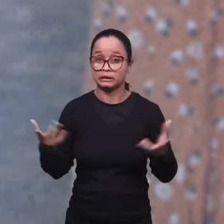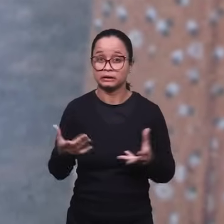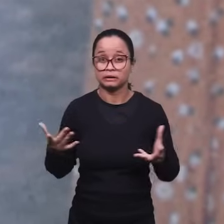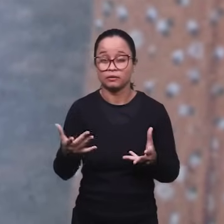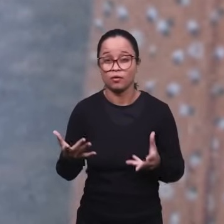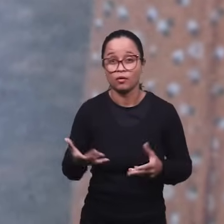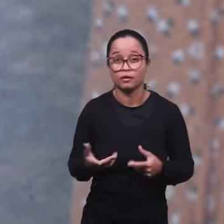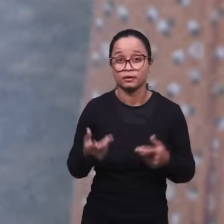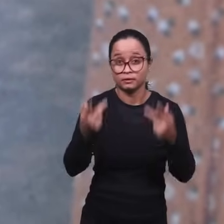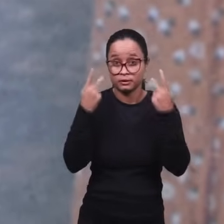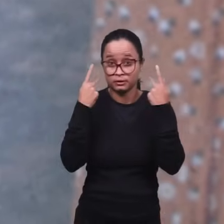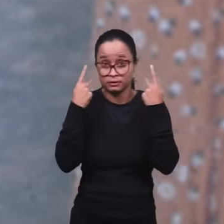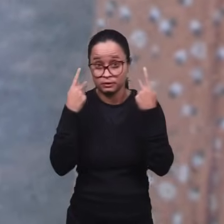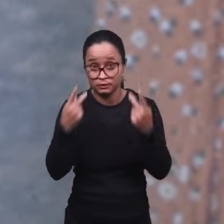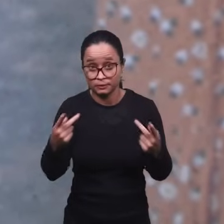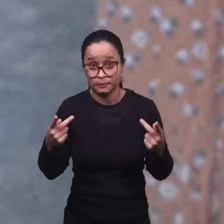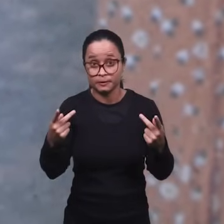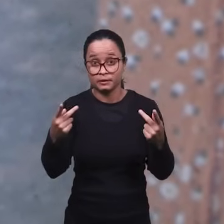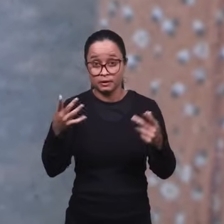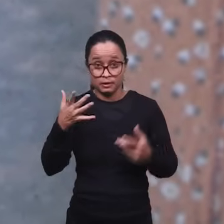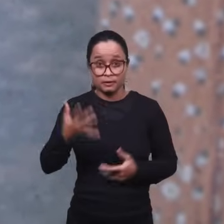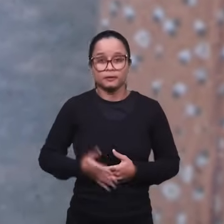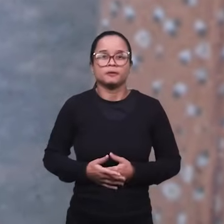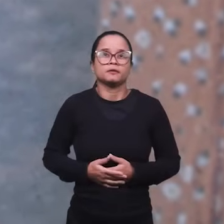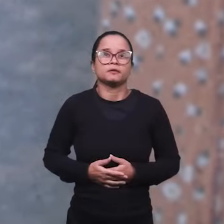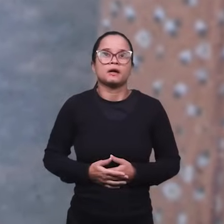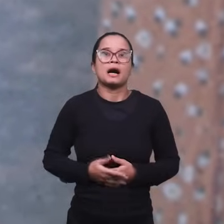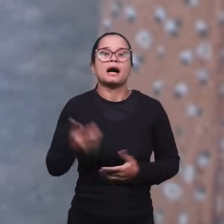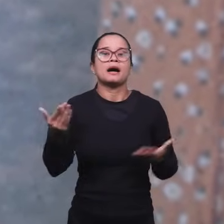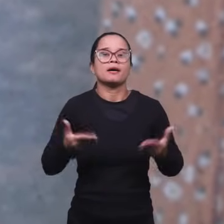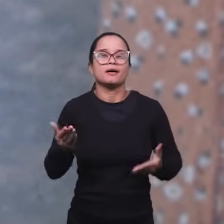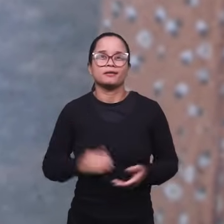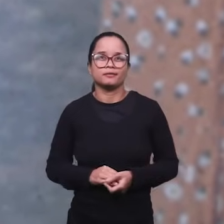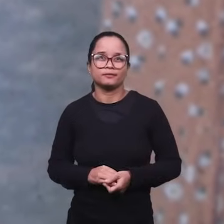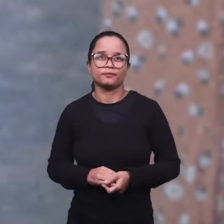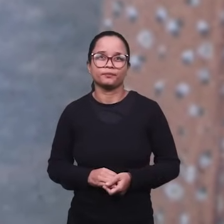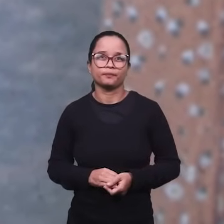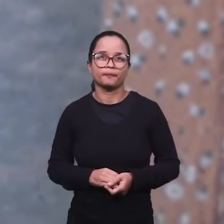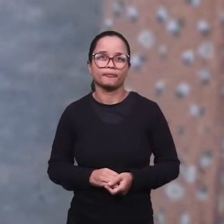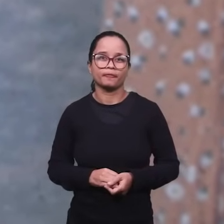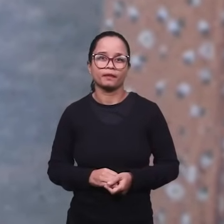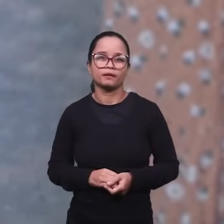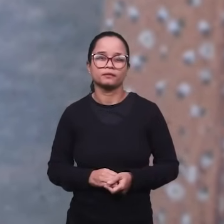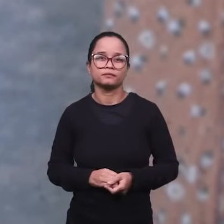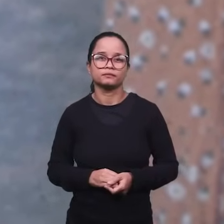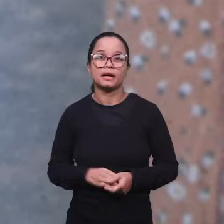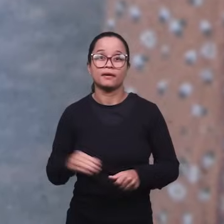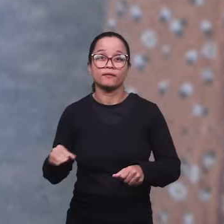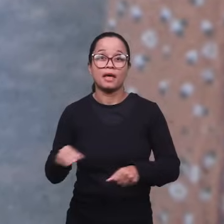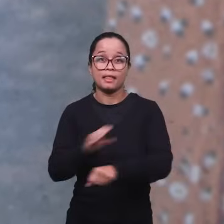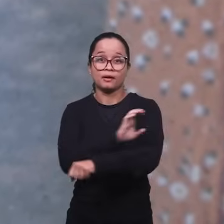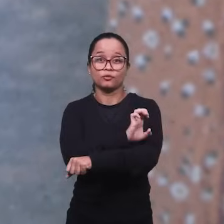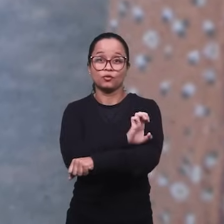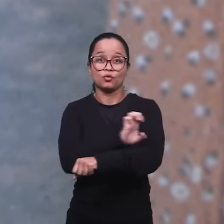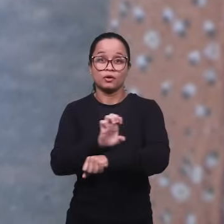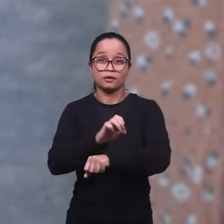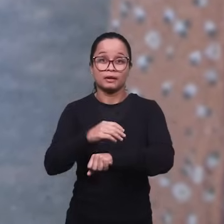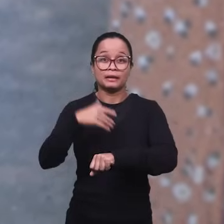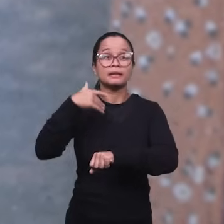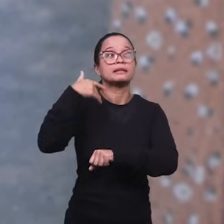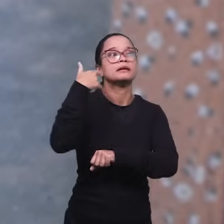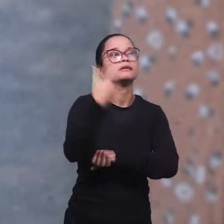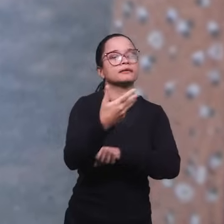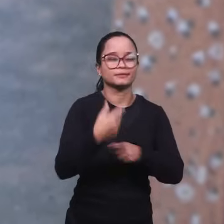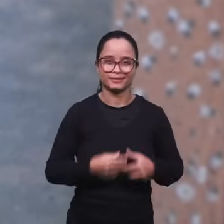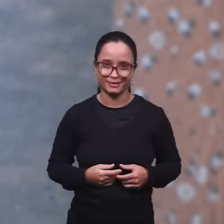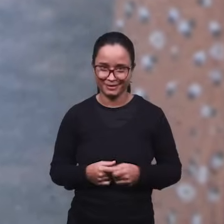mão da mensagem. E a mensagem hoje vem do outro lado da linha do Equador, do hemisfério norte dos